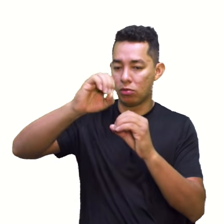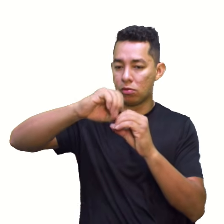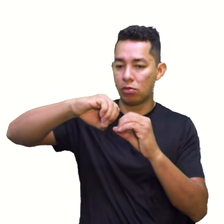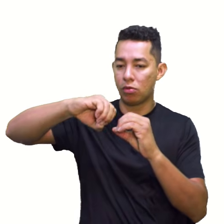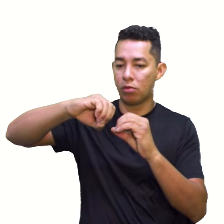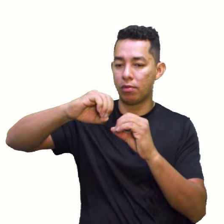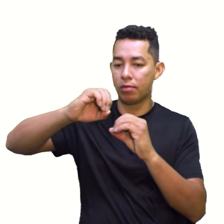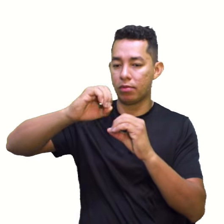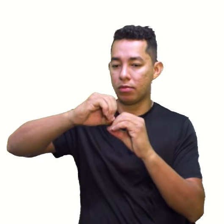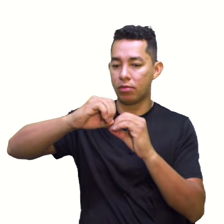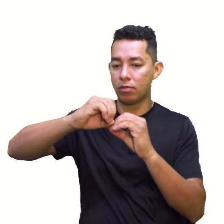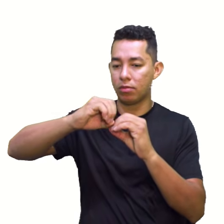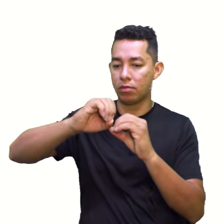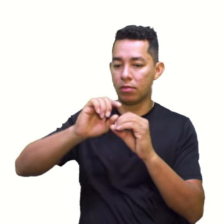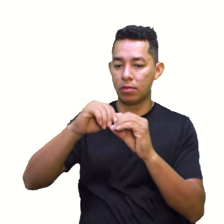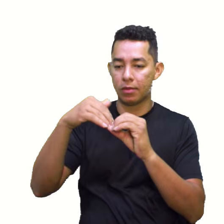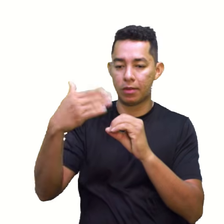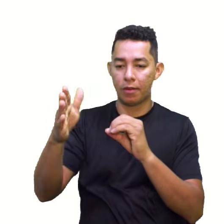externa.